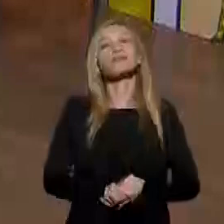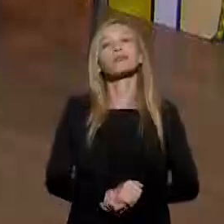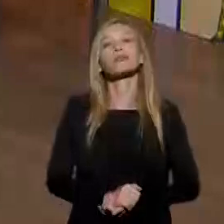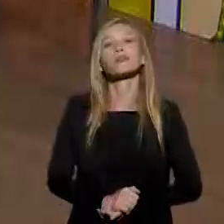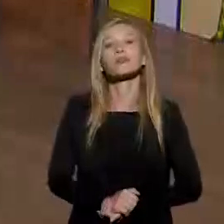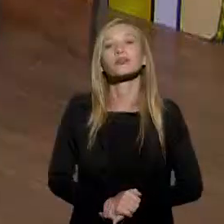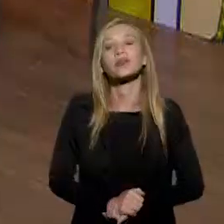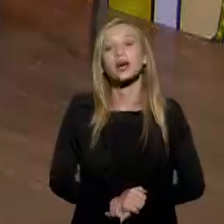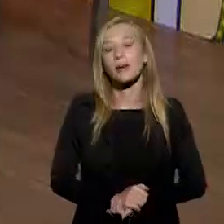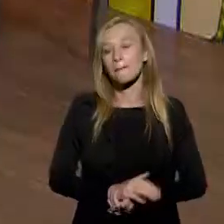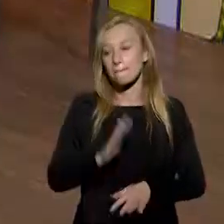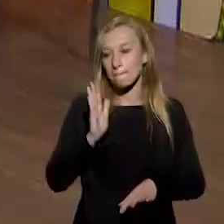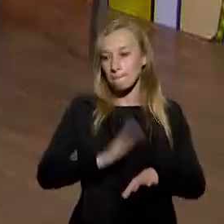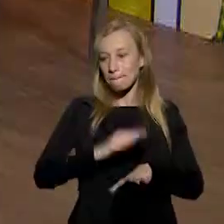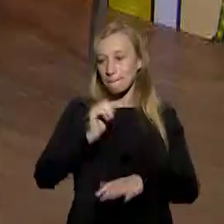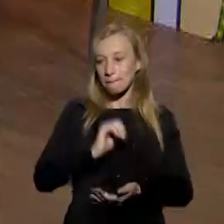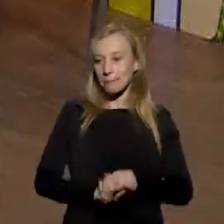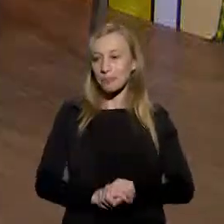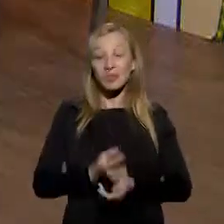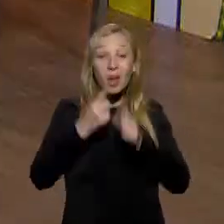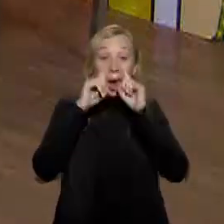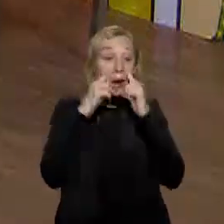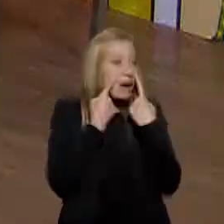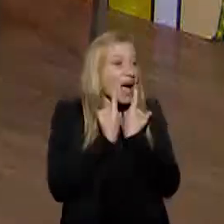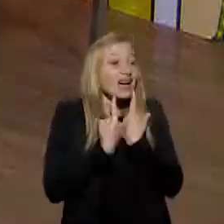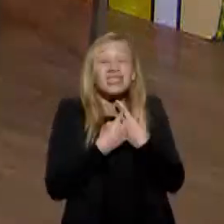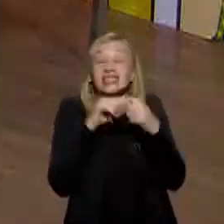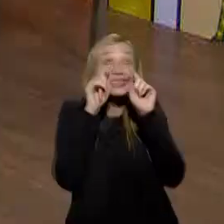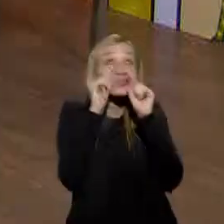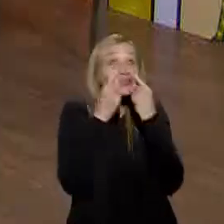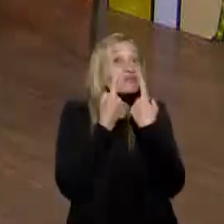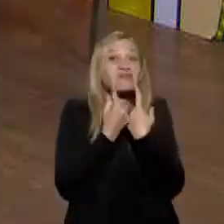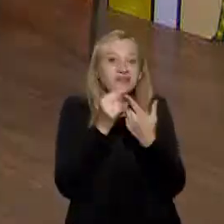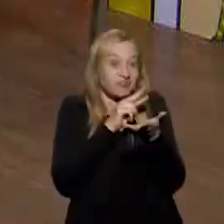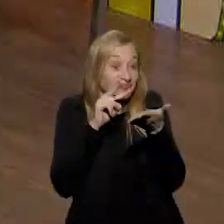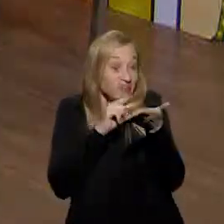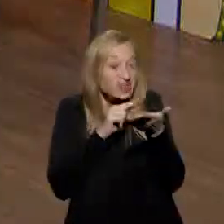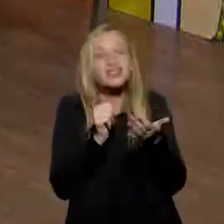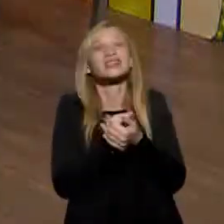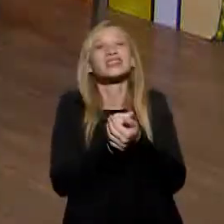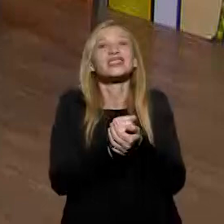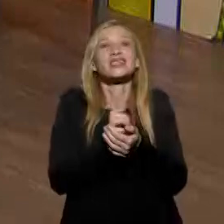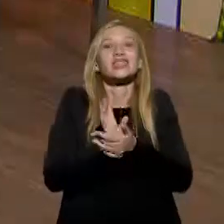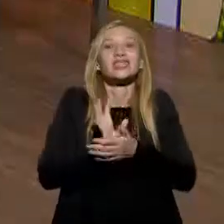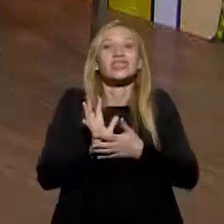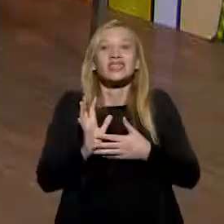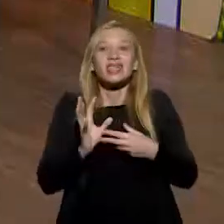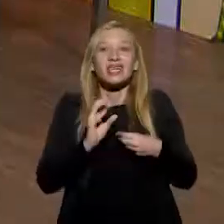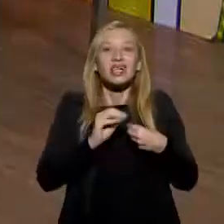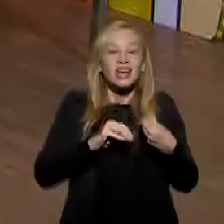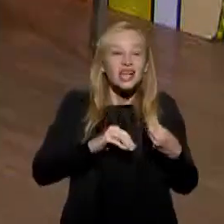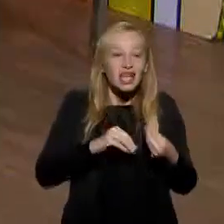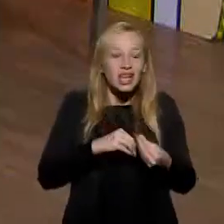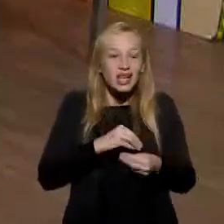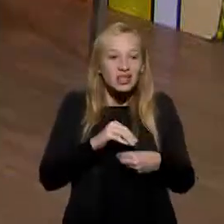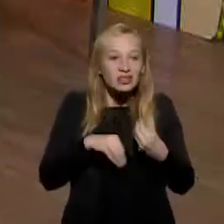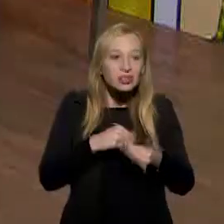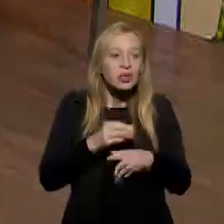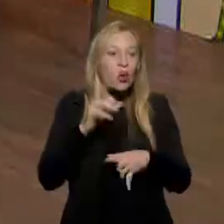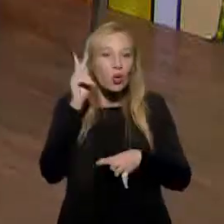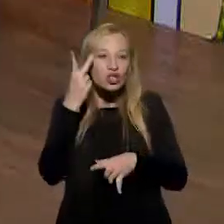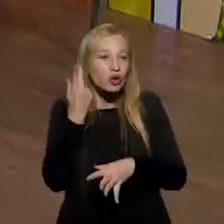mais do que a presença até porque assim eu de mulher milagre mas lembre se destacava que a gente se envolve é uma coisa impressionante